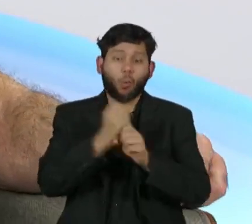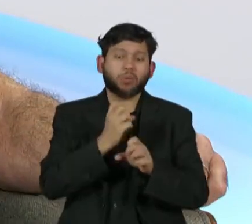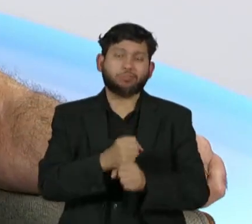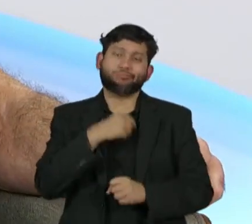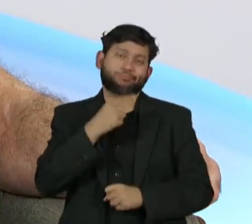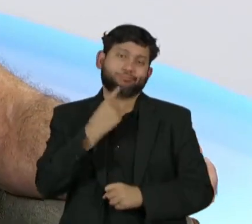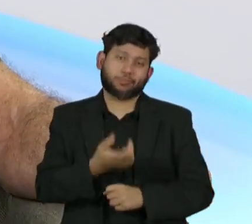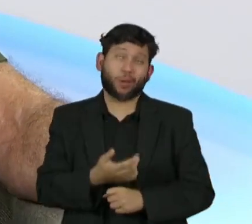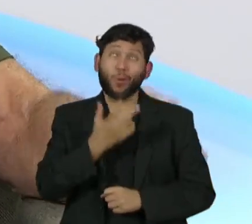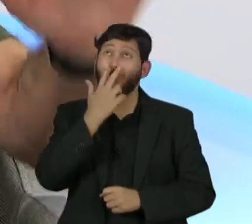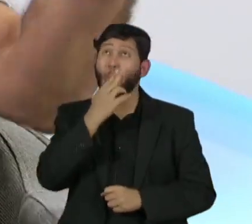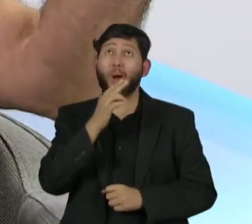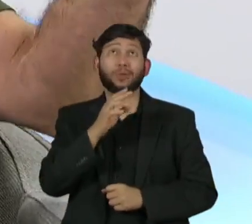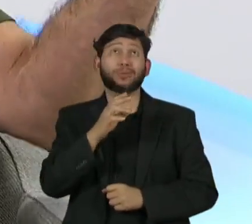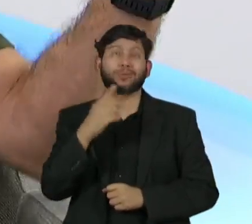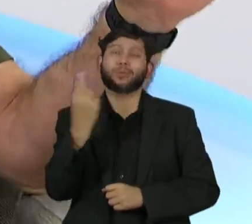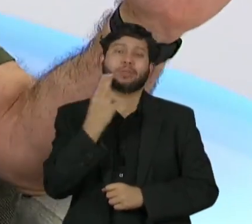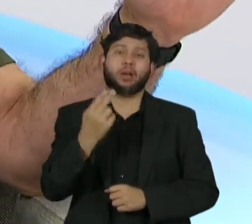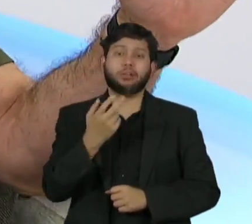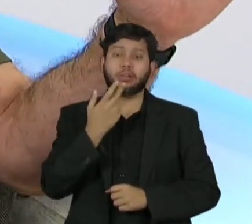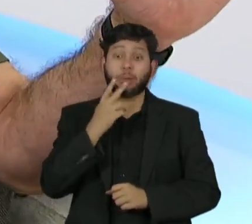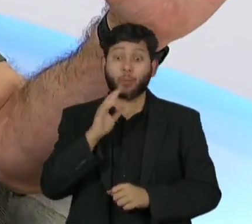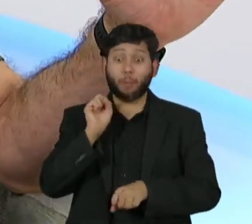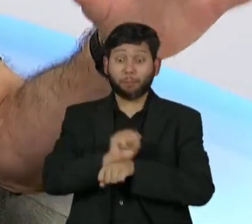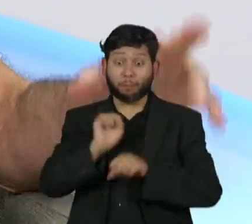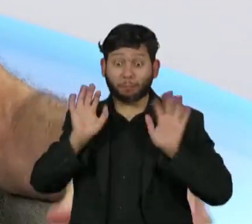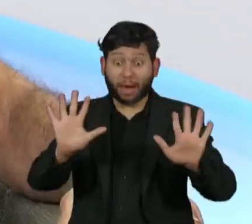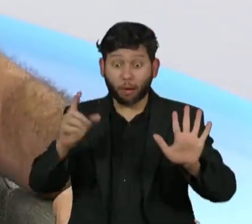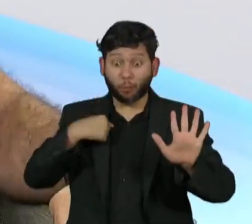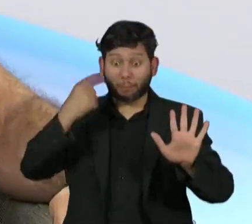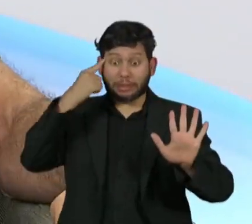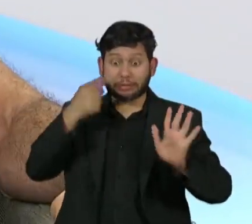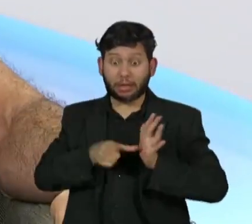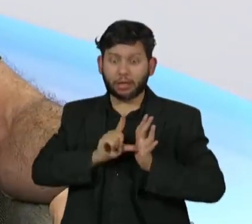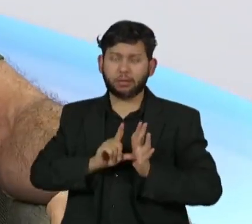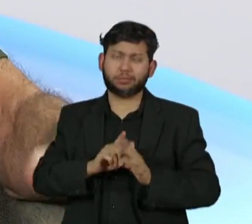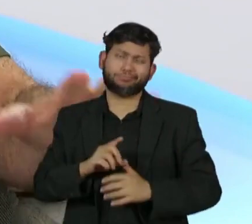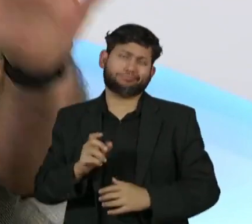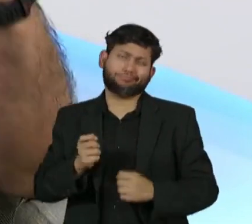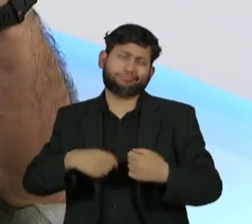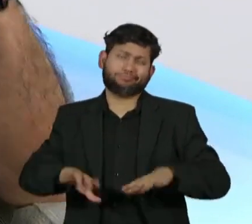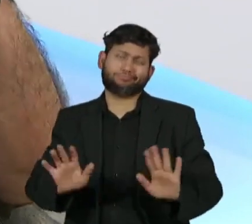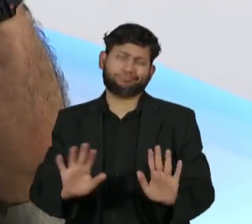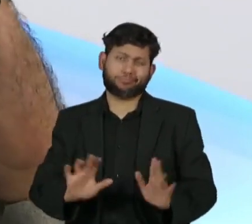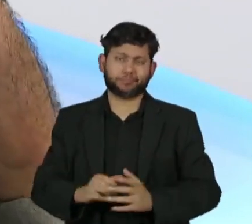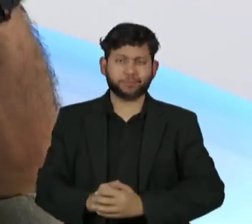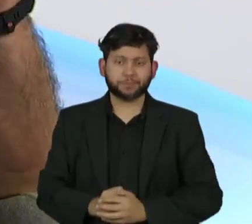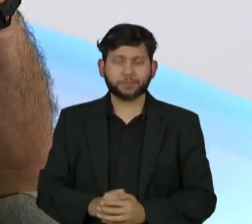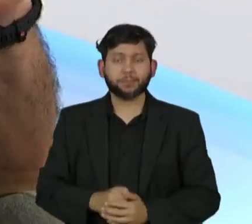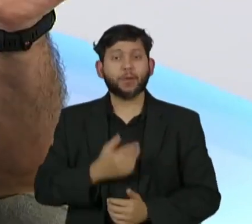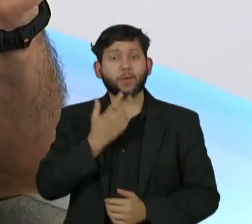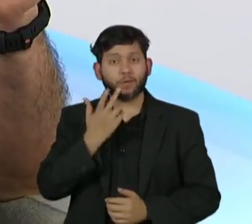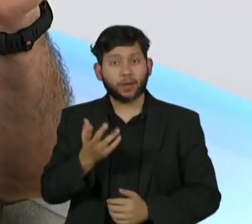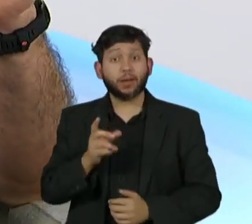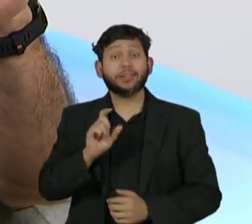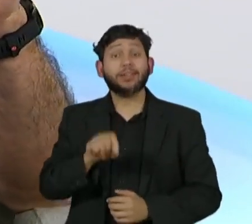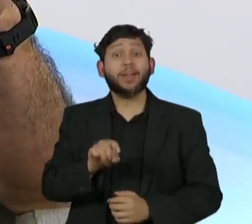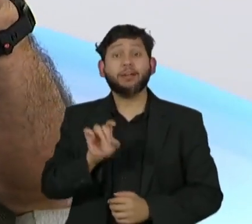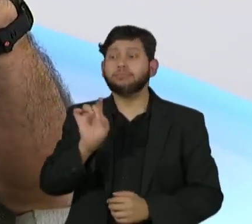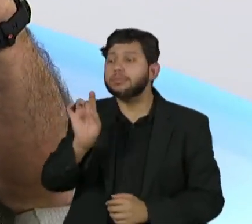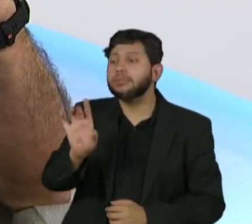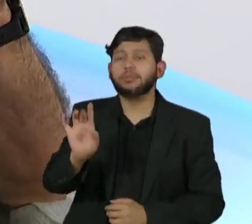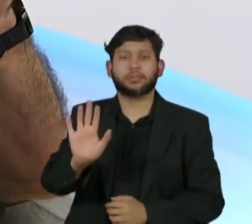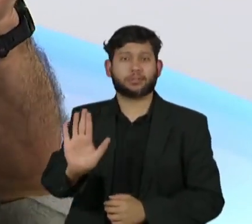distante disso para a gente dizer para tudo que a gente quer pensar o que a gente vai fazer Veja a gente fala singularidade